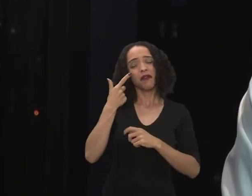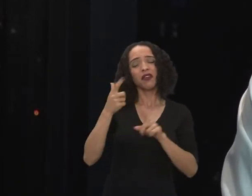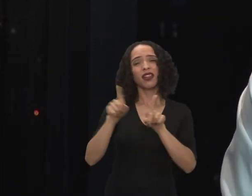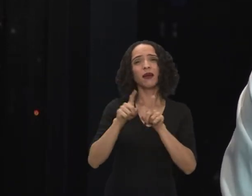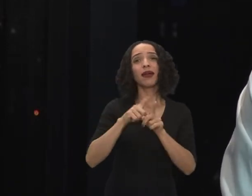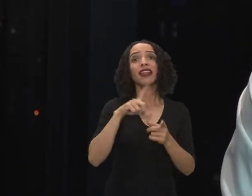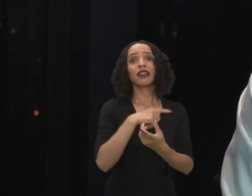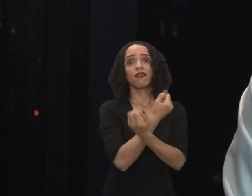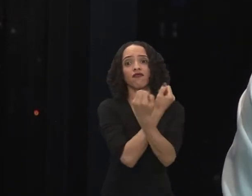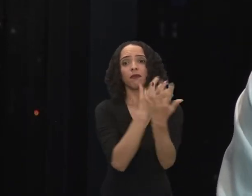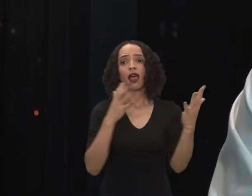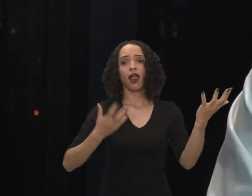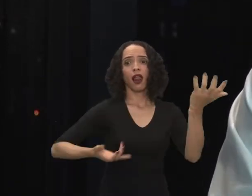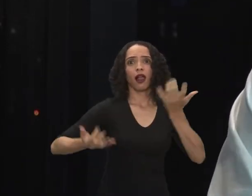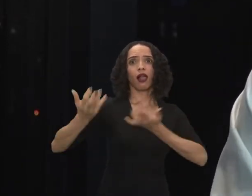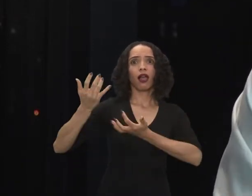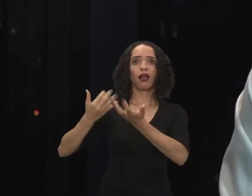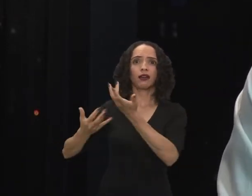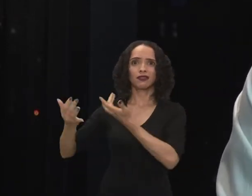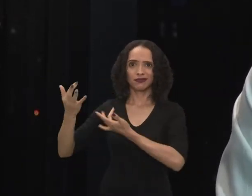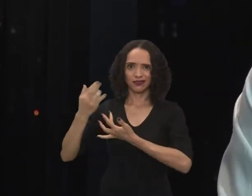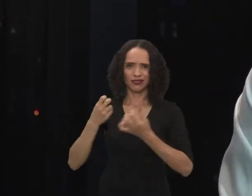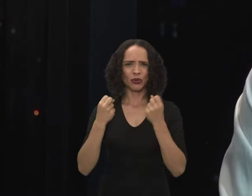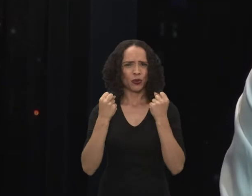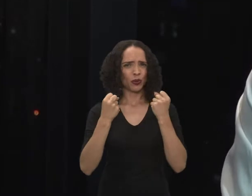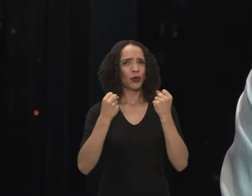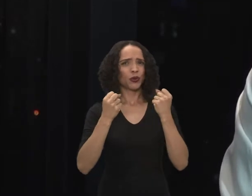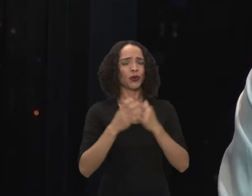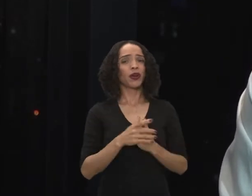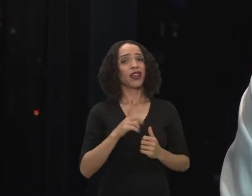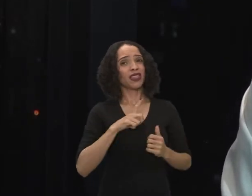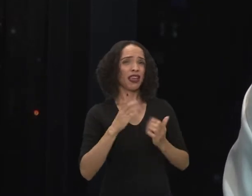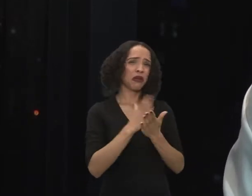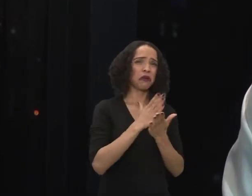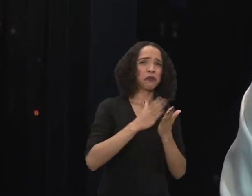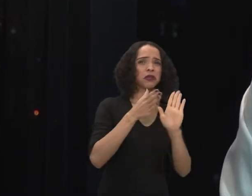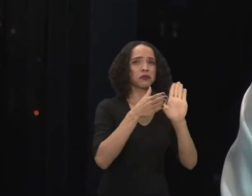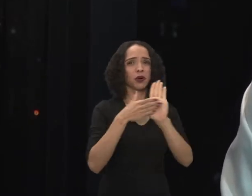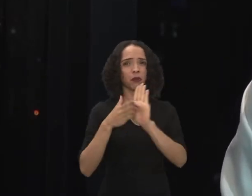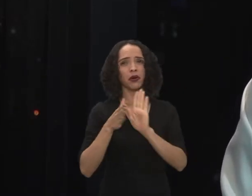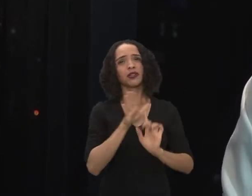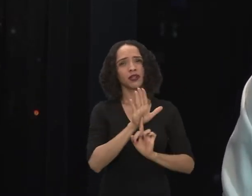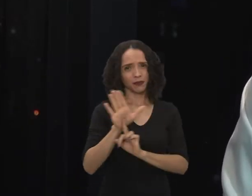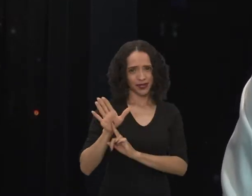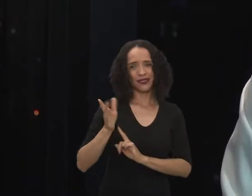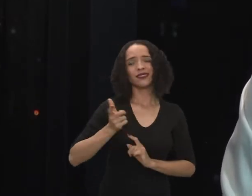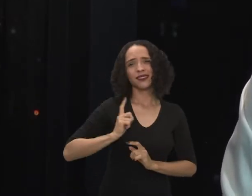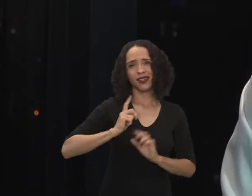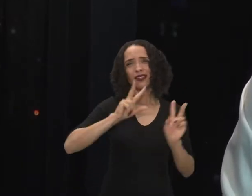né? Uma ou outra proposta toca nesse assunto.